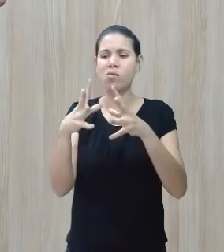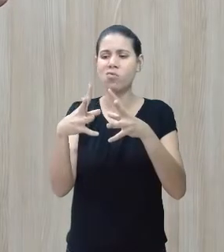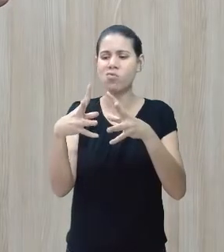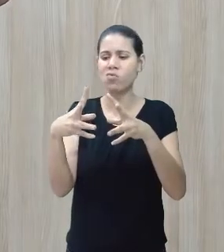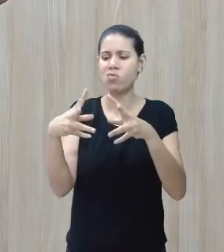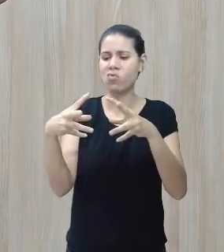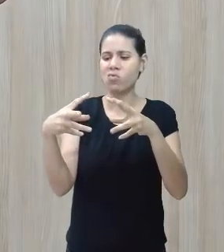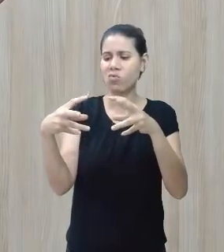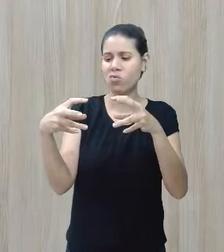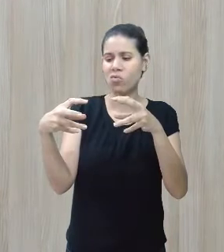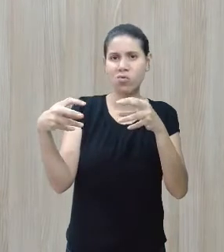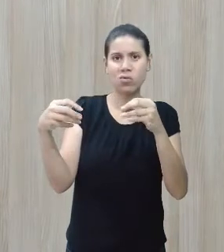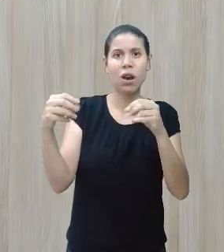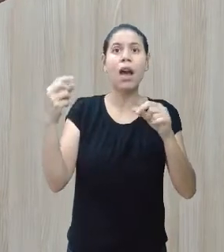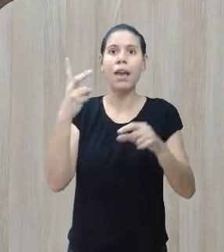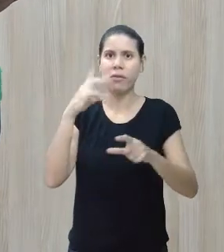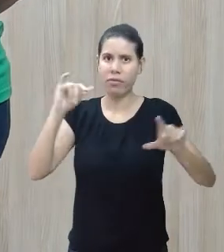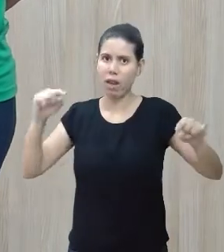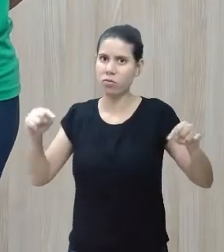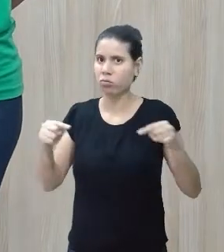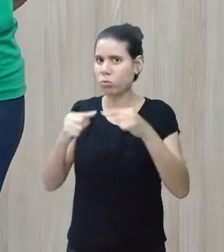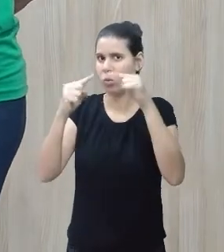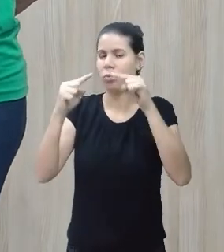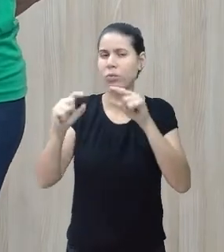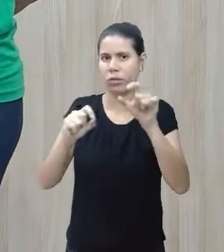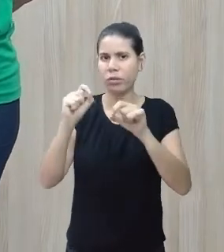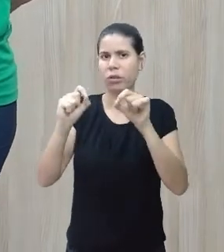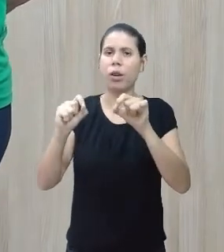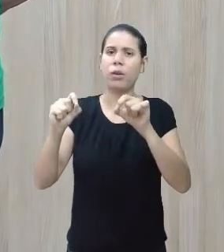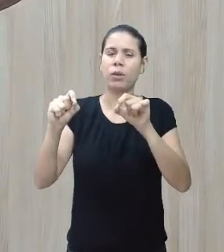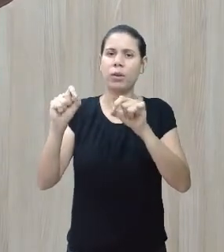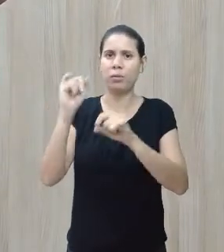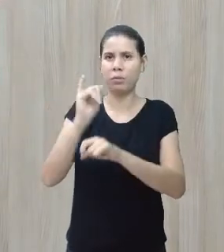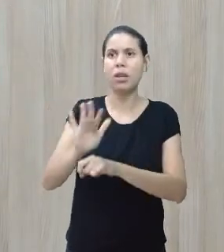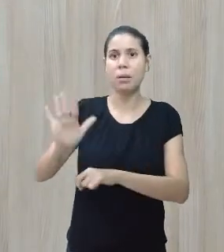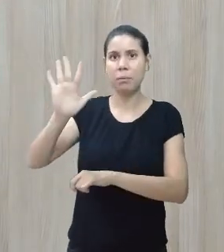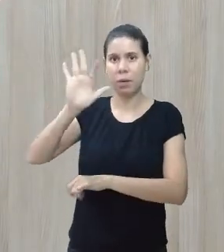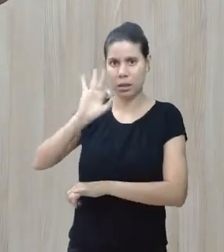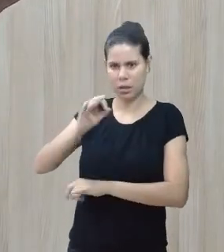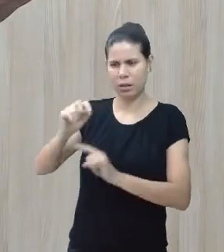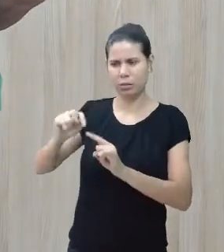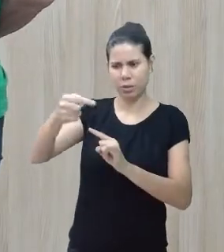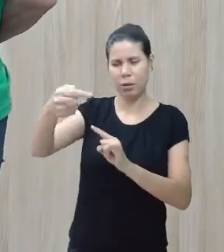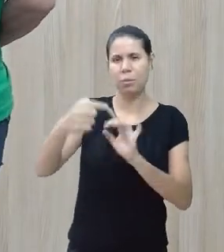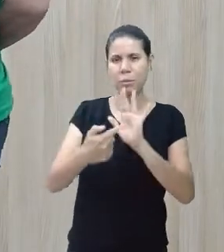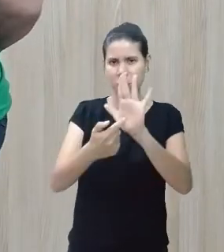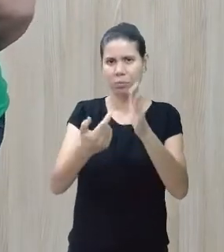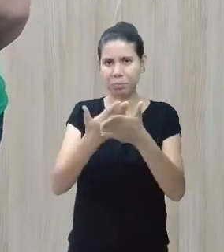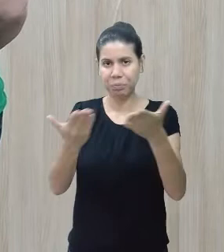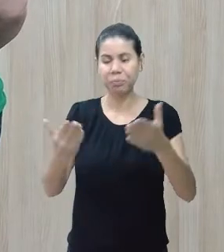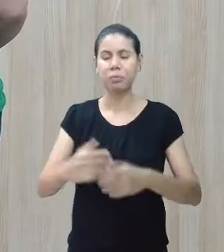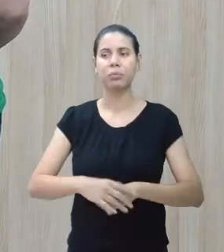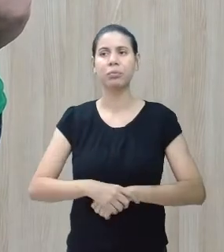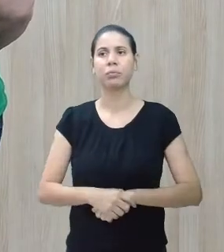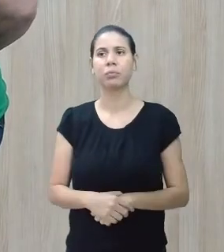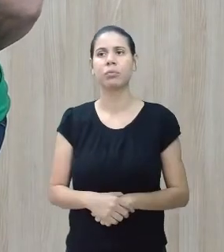também fazer, nós vamos linkar com essa imagem, tá certo?